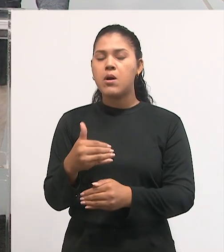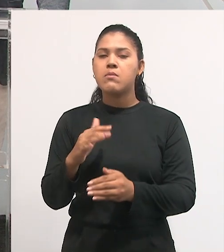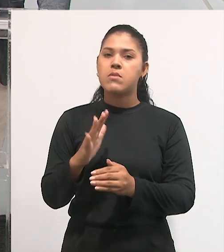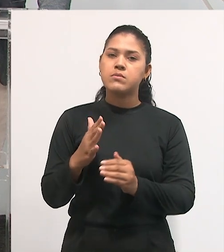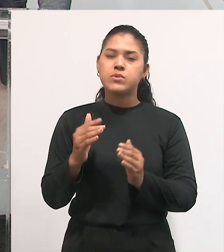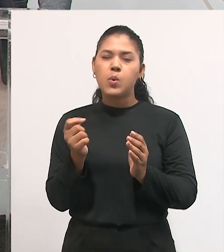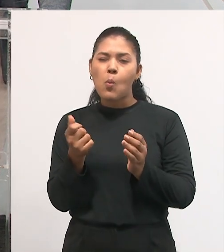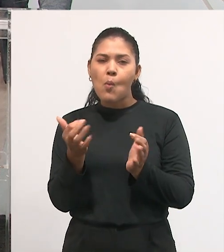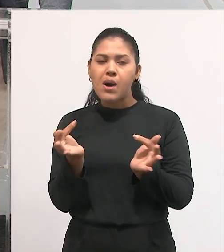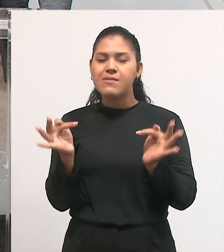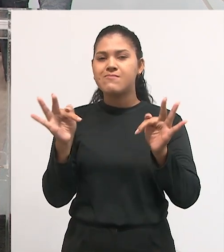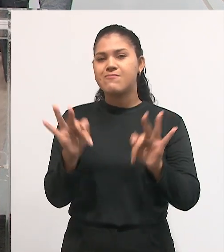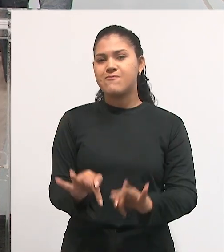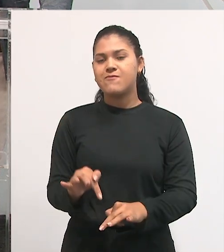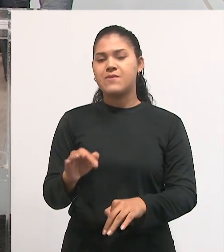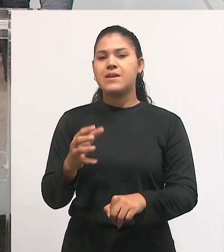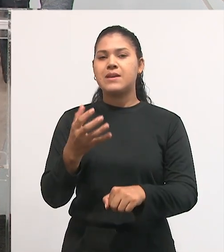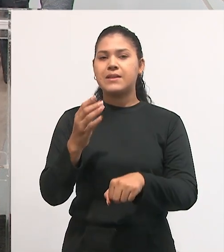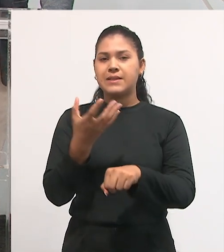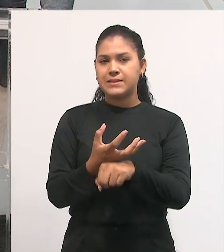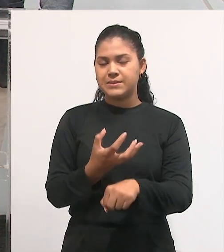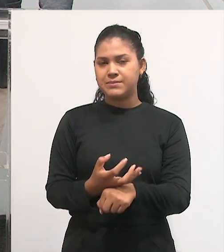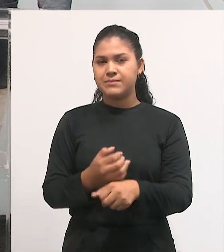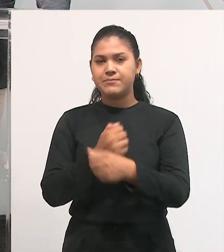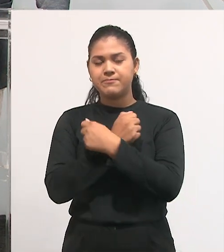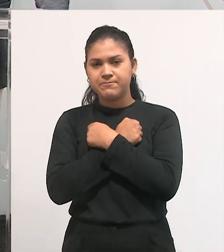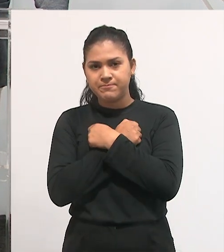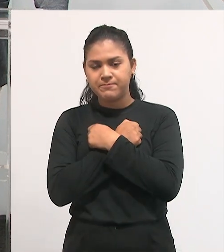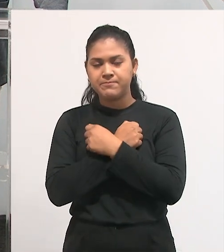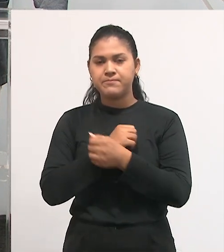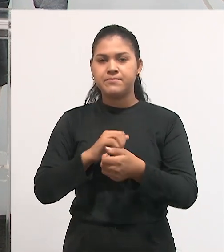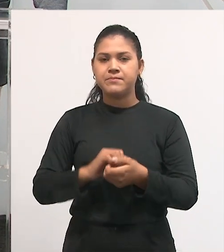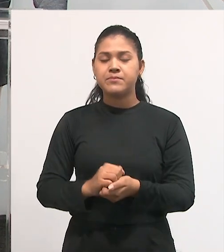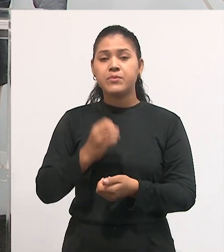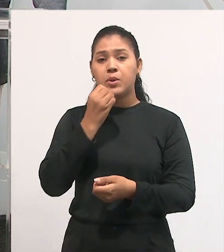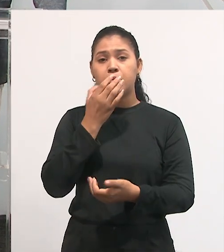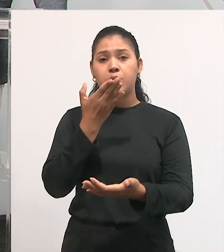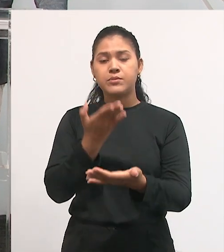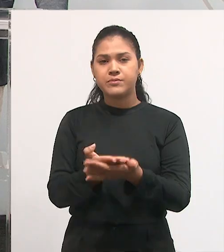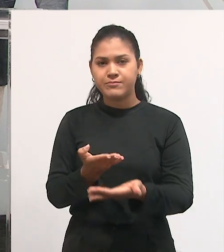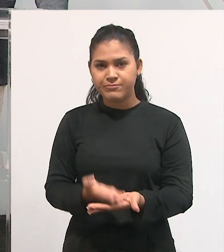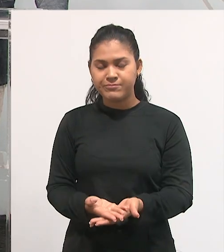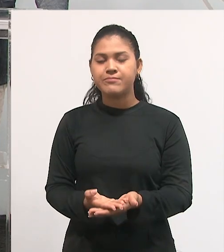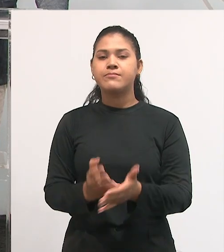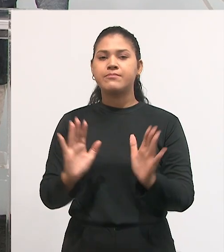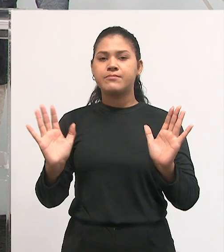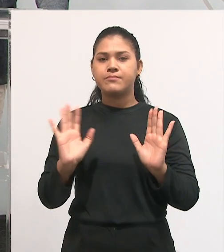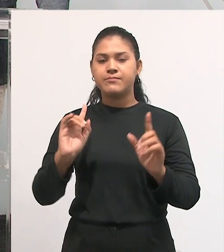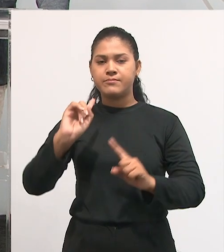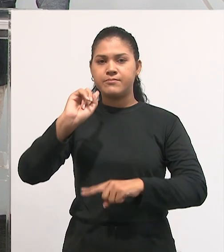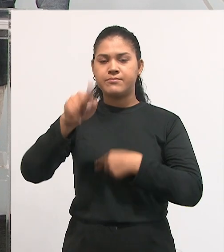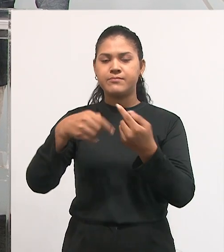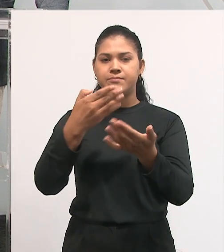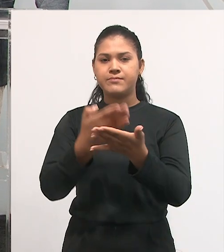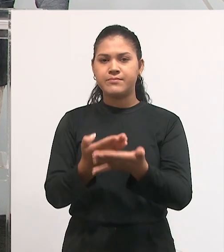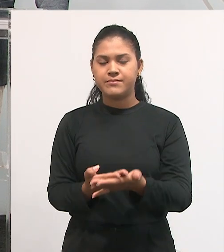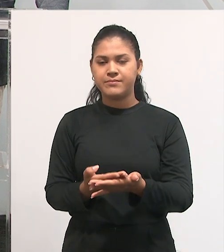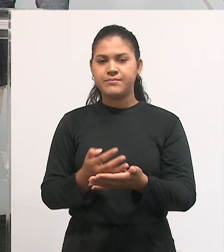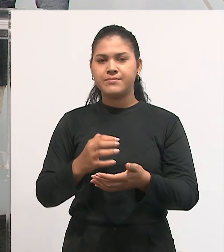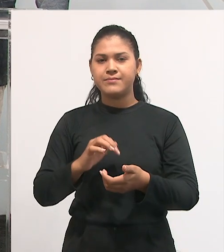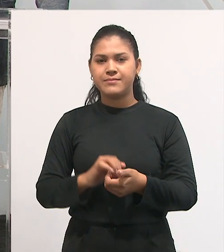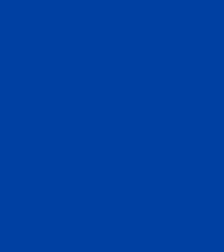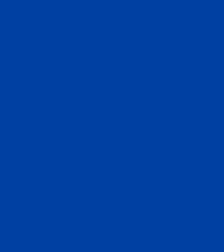para o fim do nosso curso, tá bom? Um forte abraço para você, bons estudos e até a nossa próxima aula.